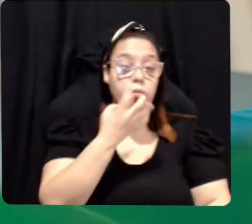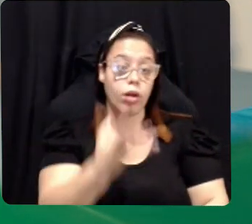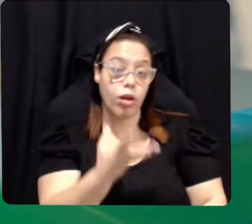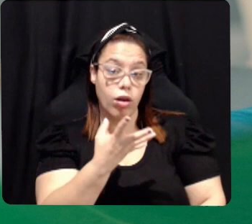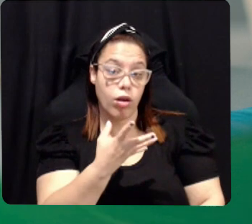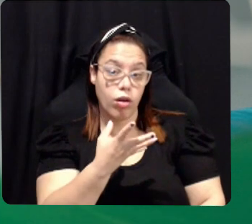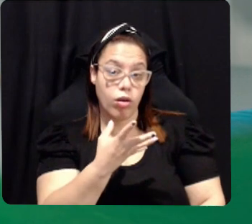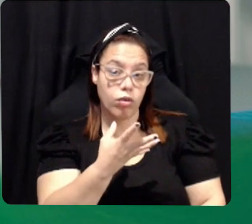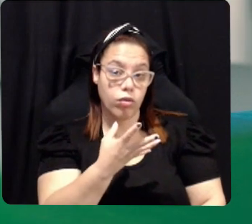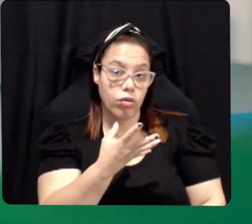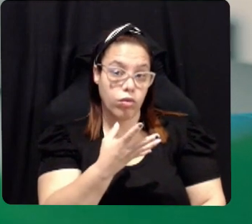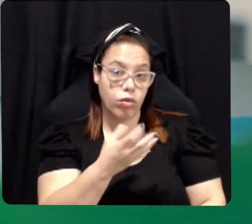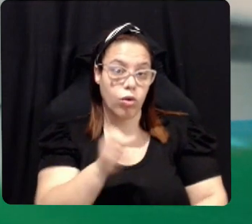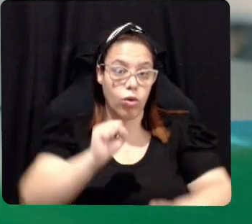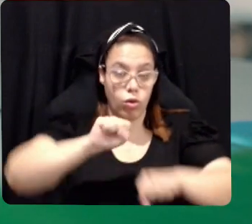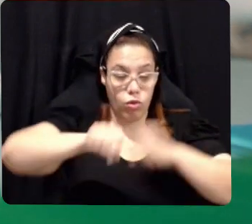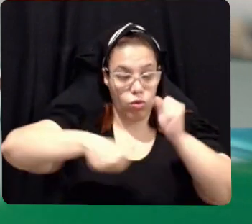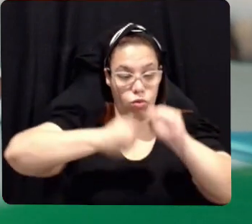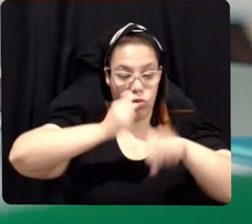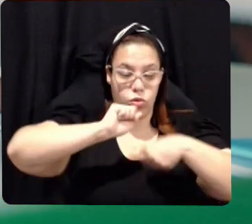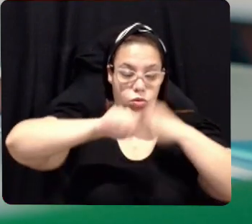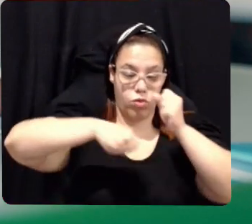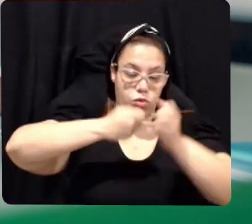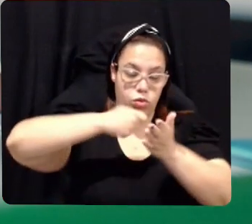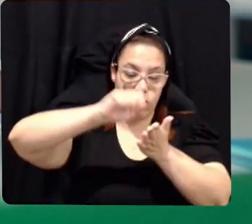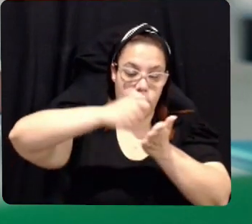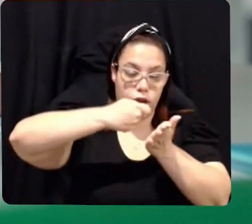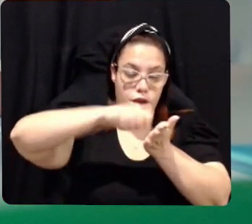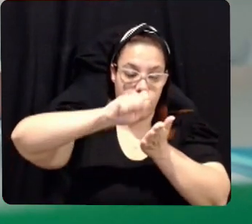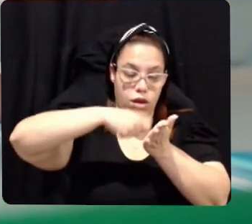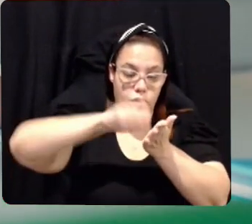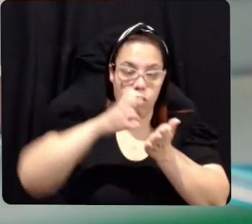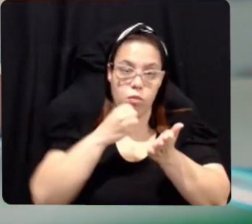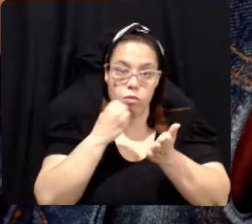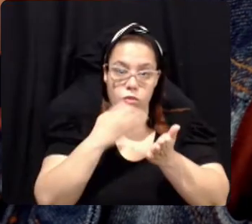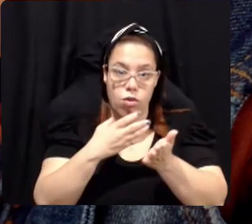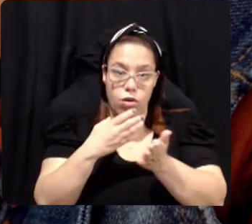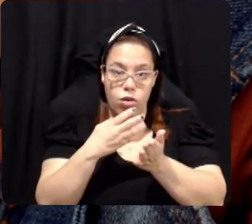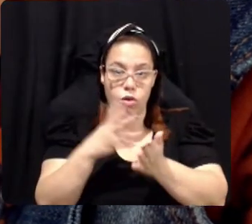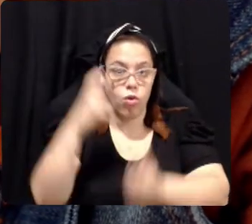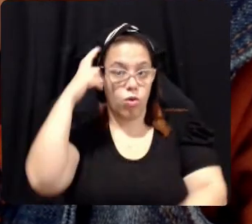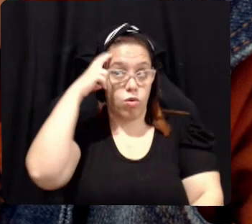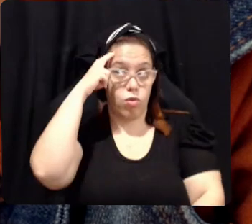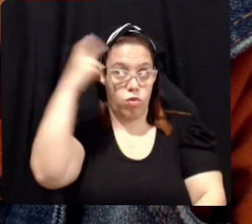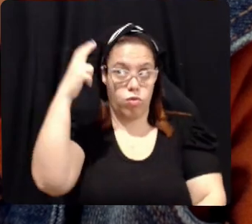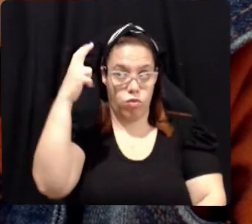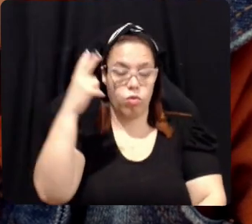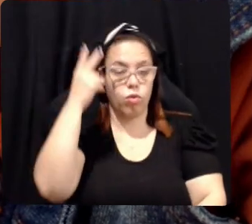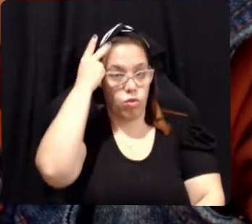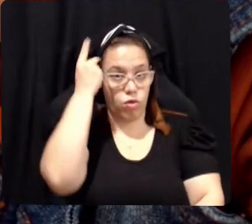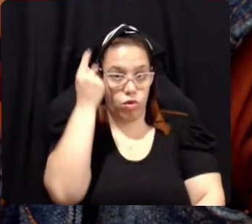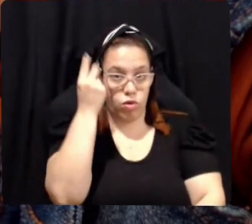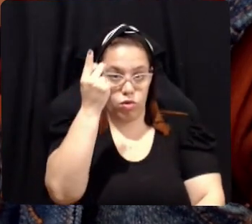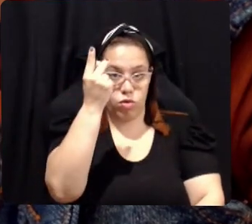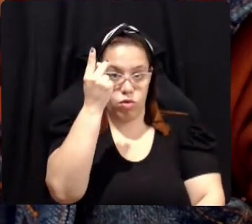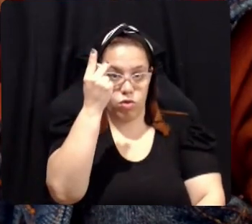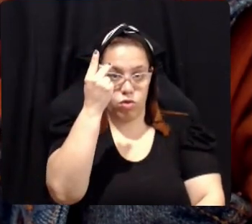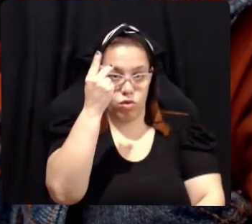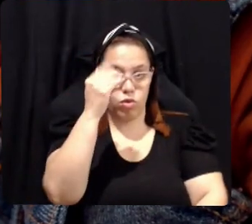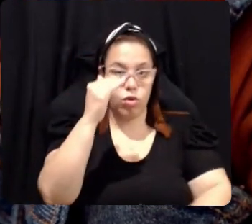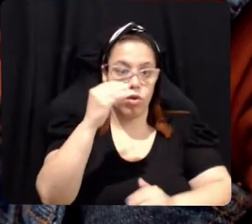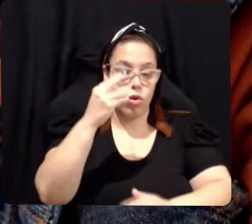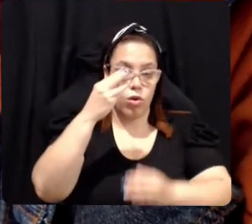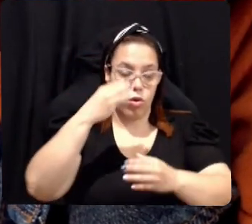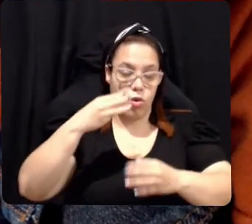ouvir bem, ter capacidade motora de escrever, ter inteligência normal,